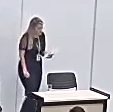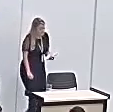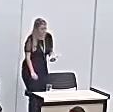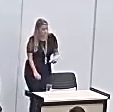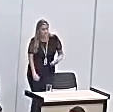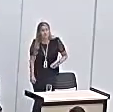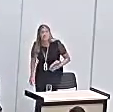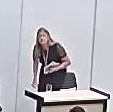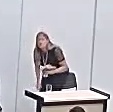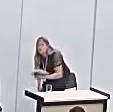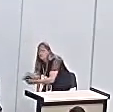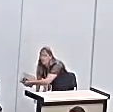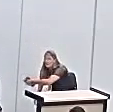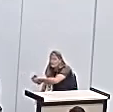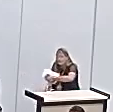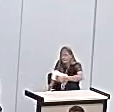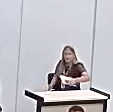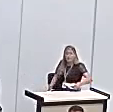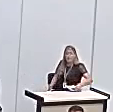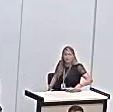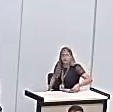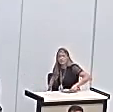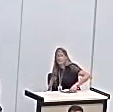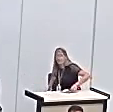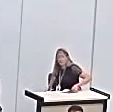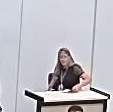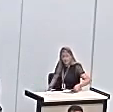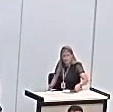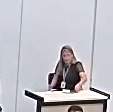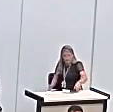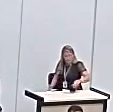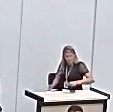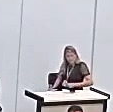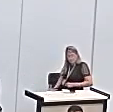que as pessoas que vão fazer...